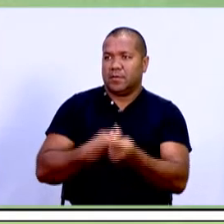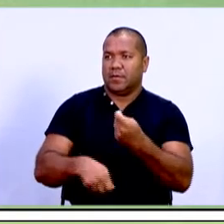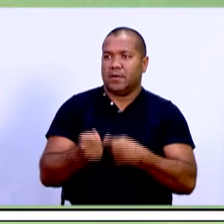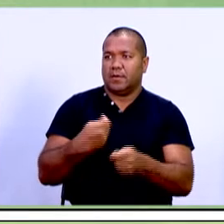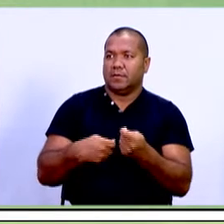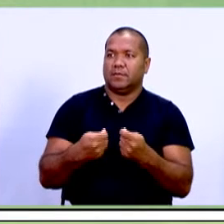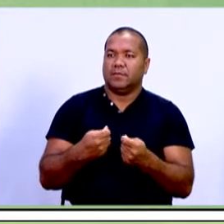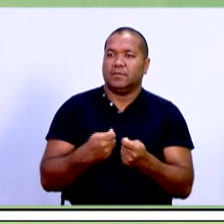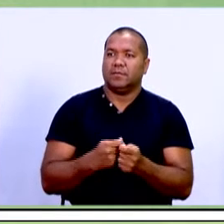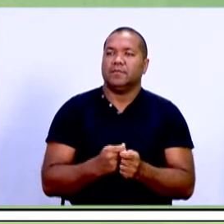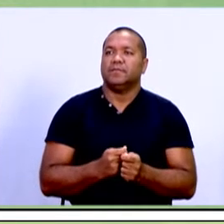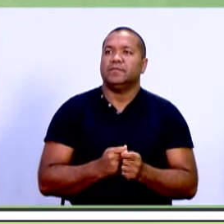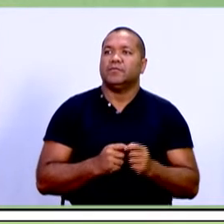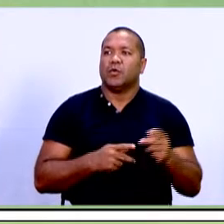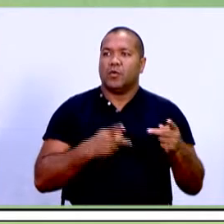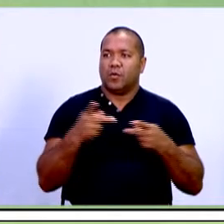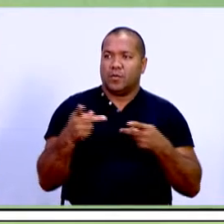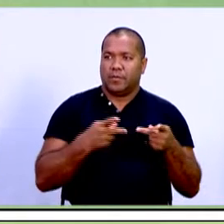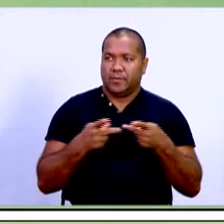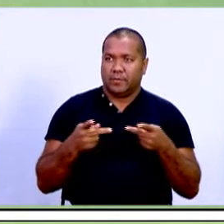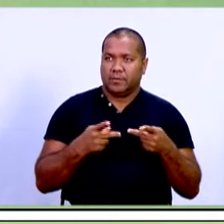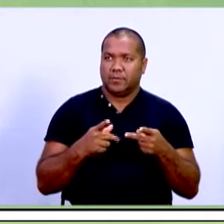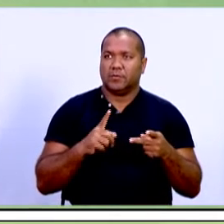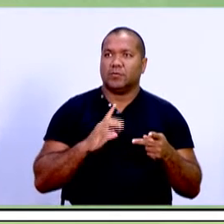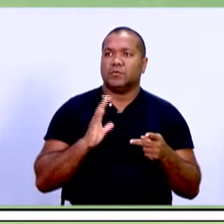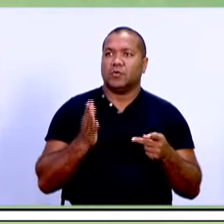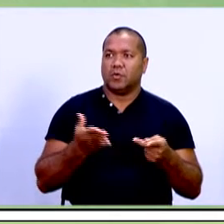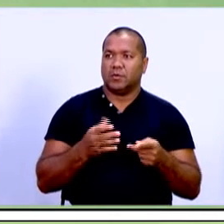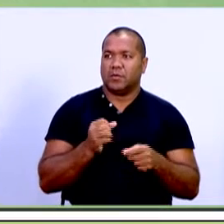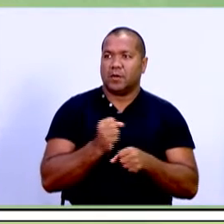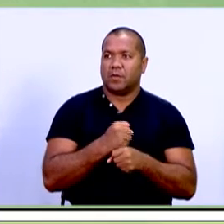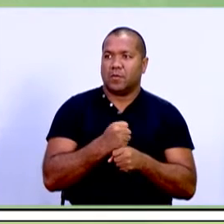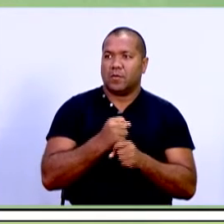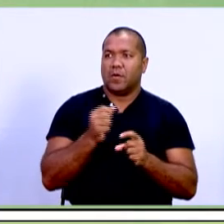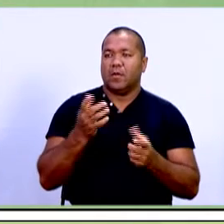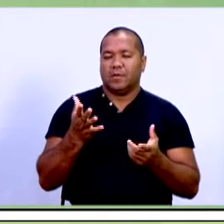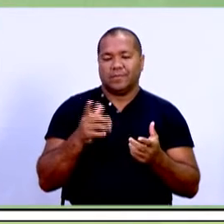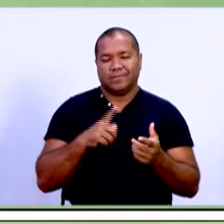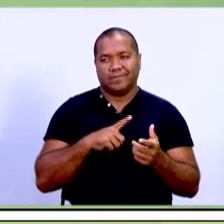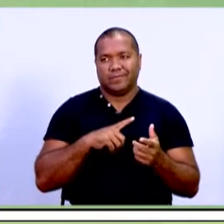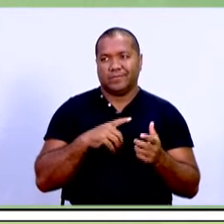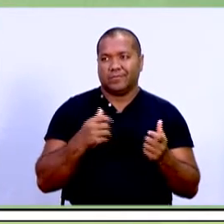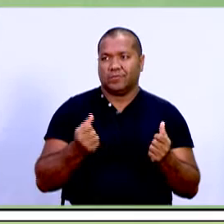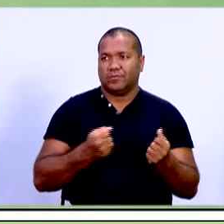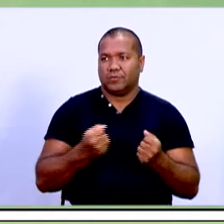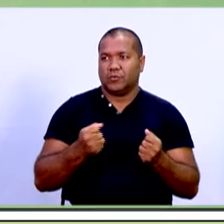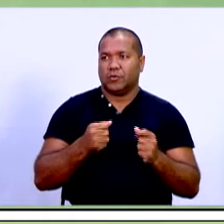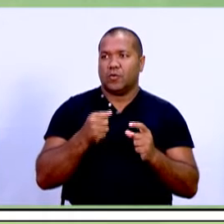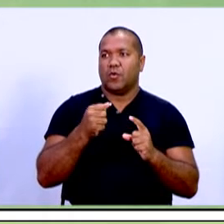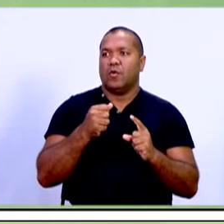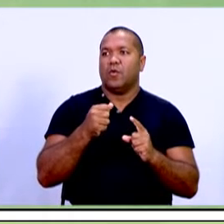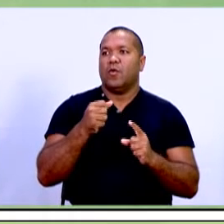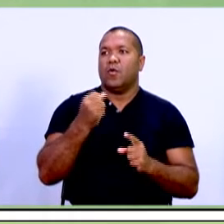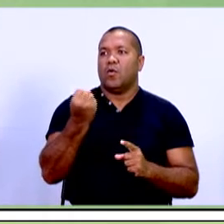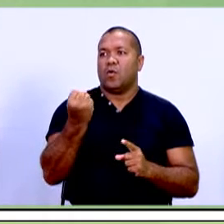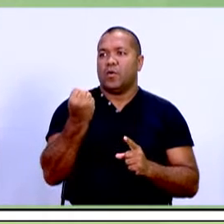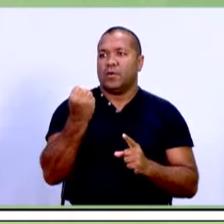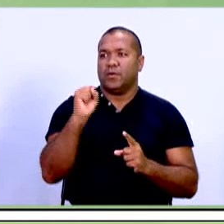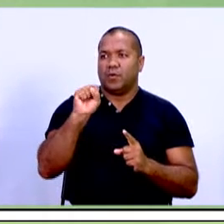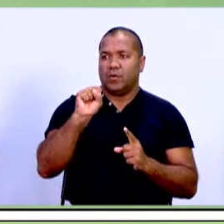O projeto ele está com 8 meses, ele ainda está em desenvolvimento, embora já tenha informações em